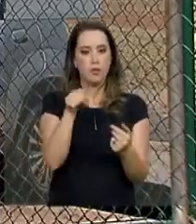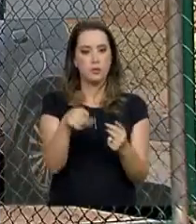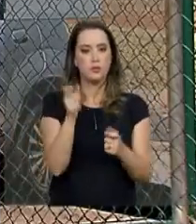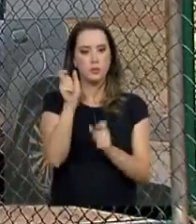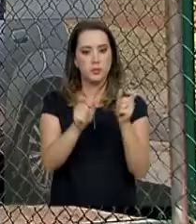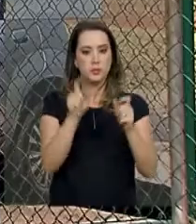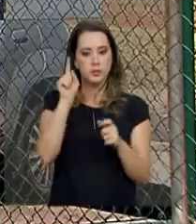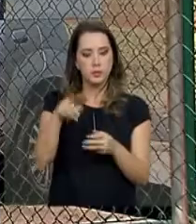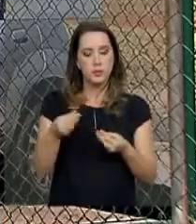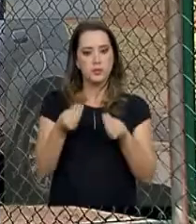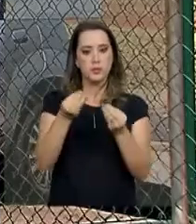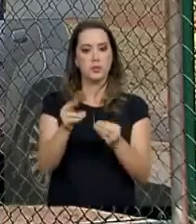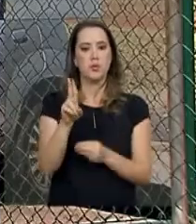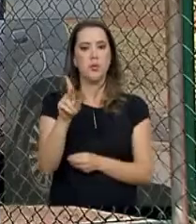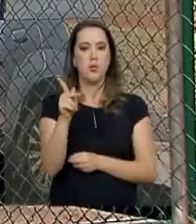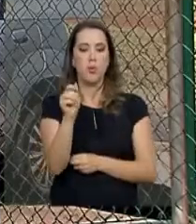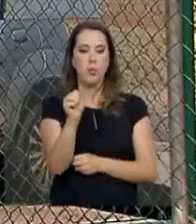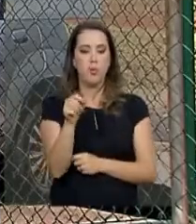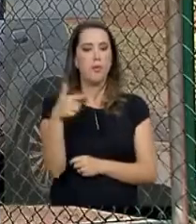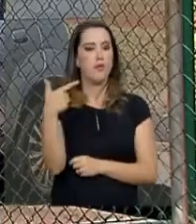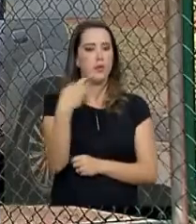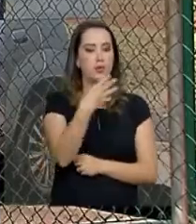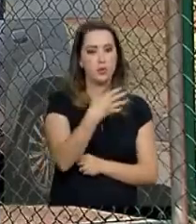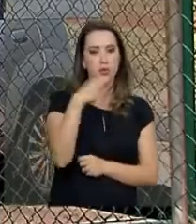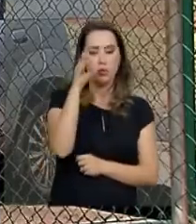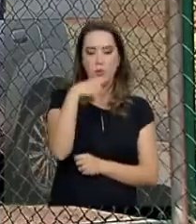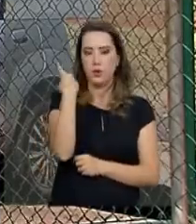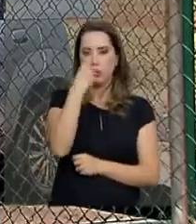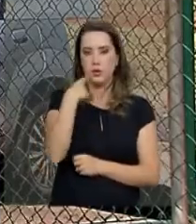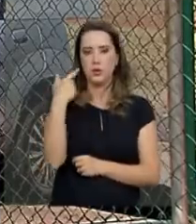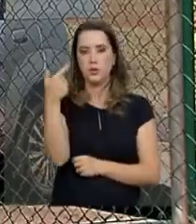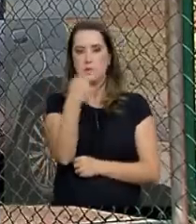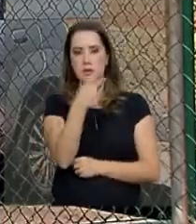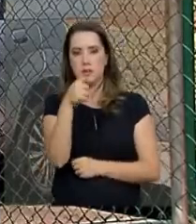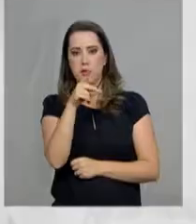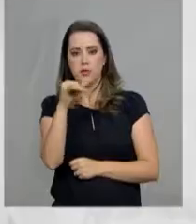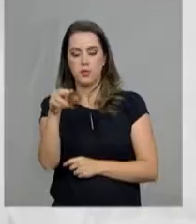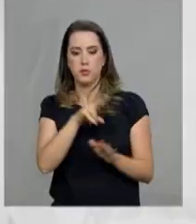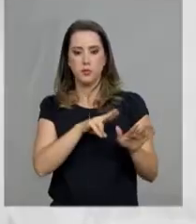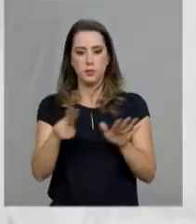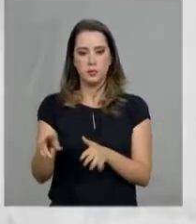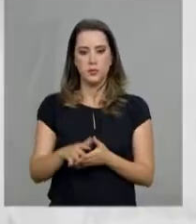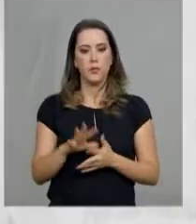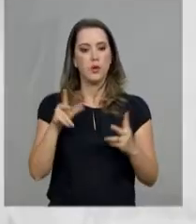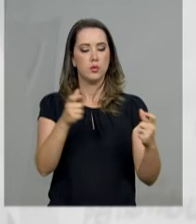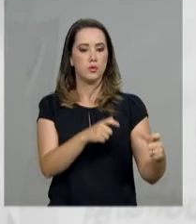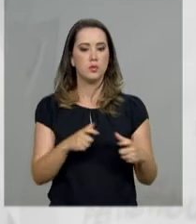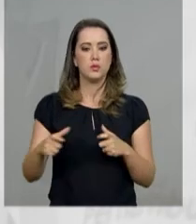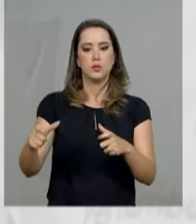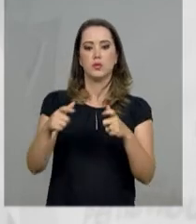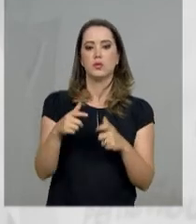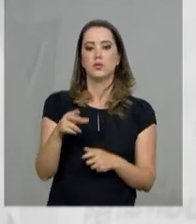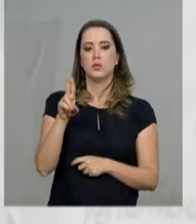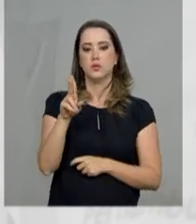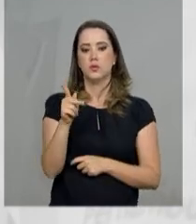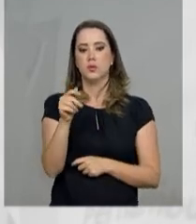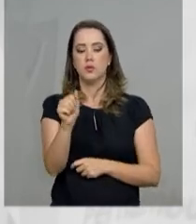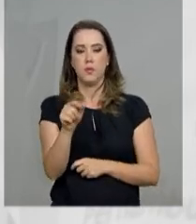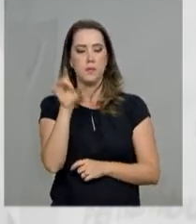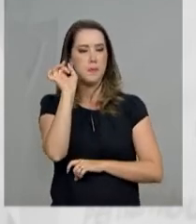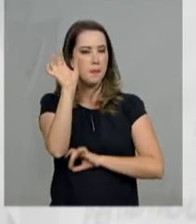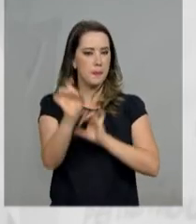às upas funcionam 24 horas 7 dias da semana as unidades de pronto atendimento são